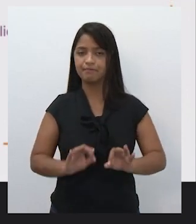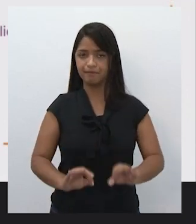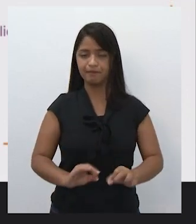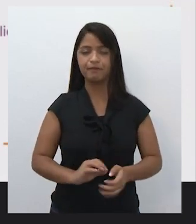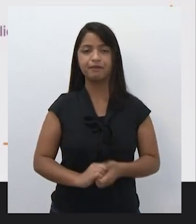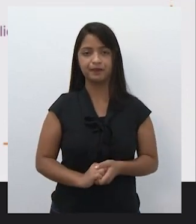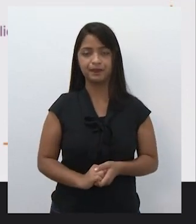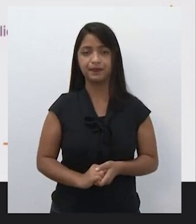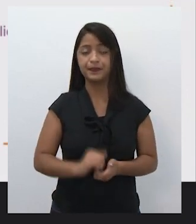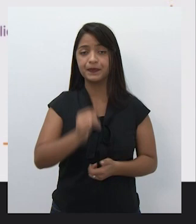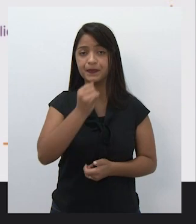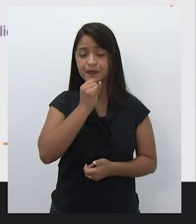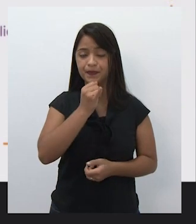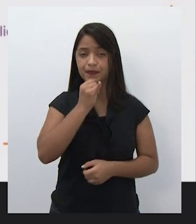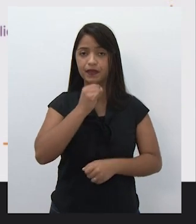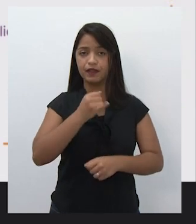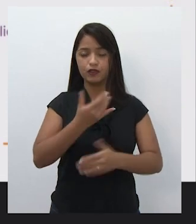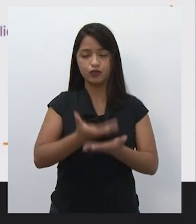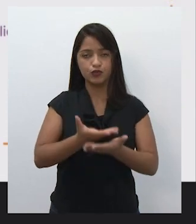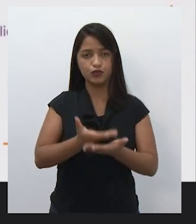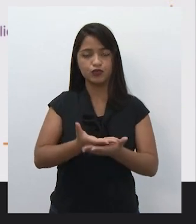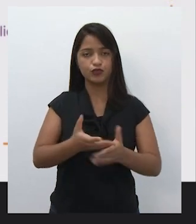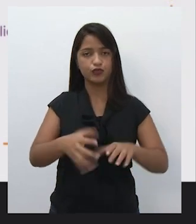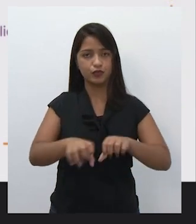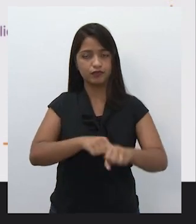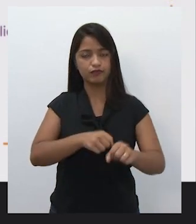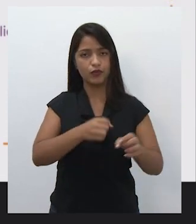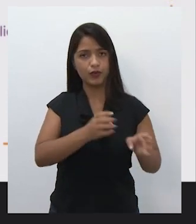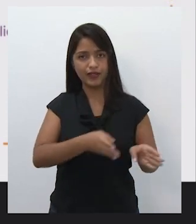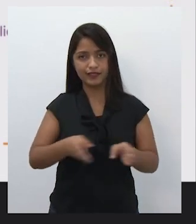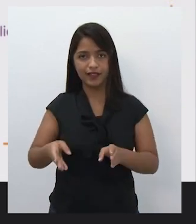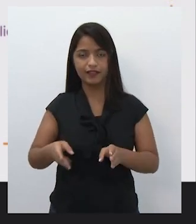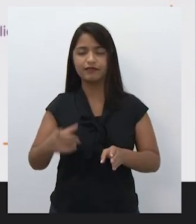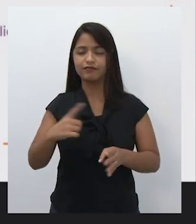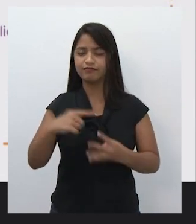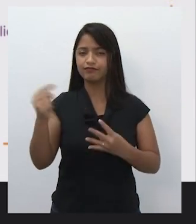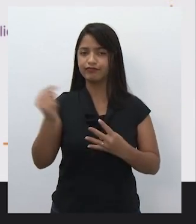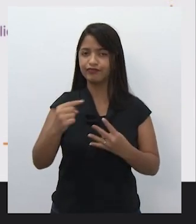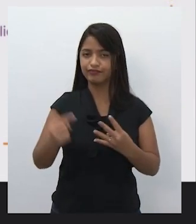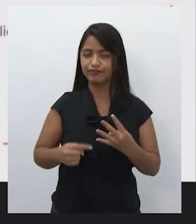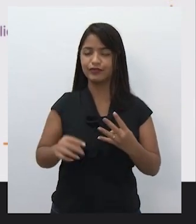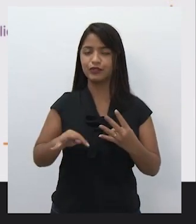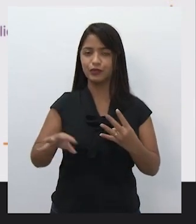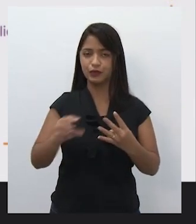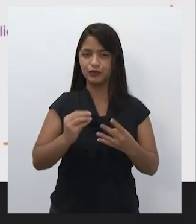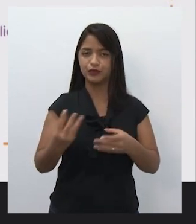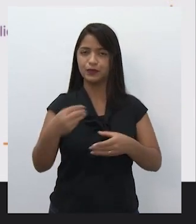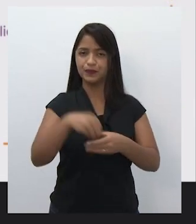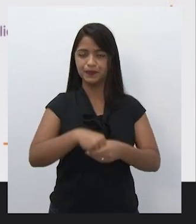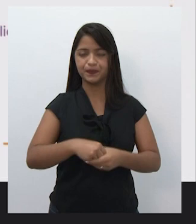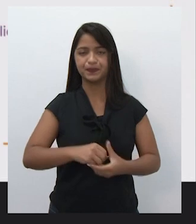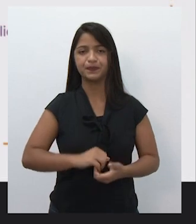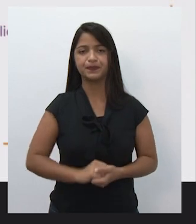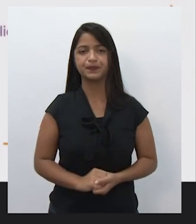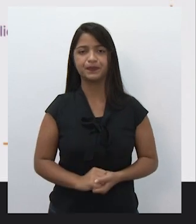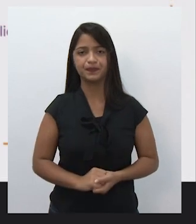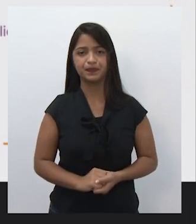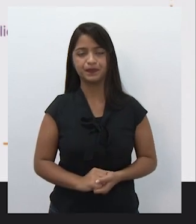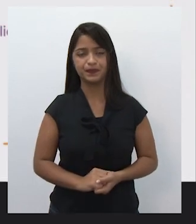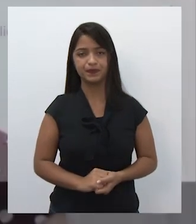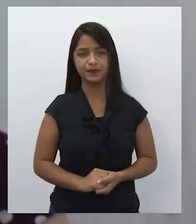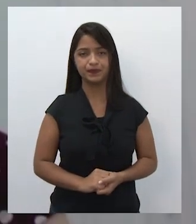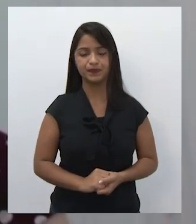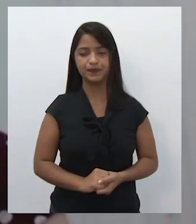um itinerário bem organizado, ele pode trazer todos esses aspectos concomitantemente, né?